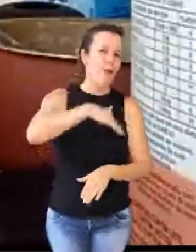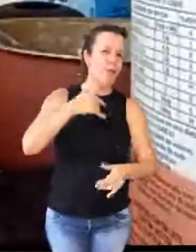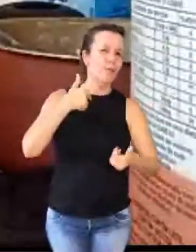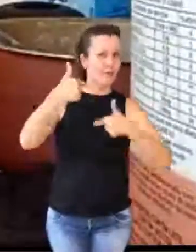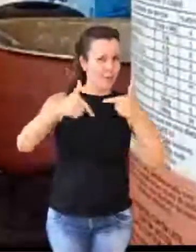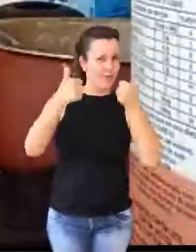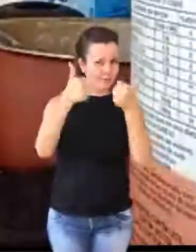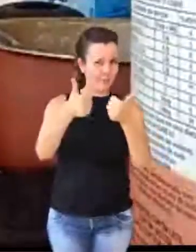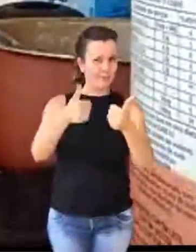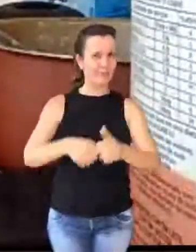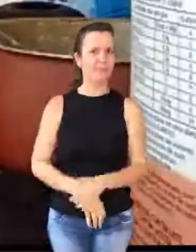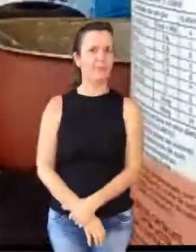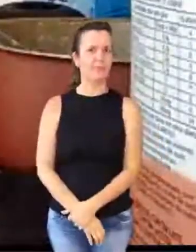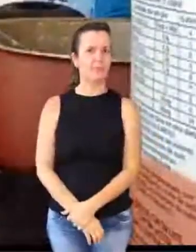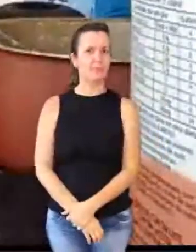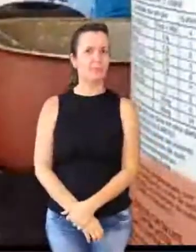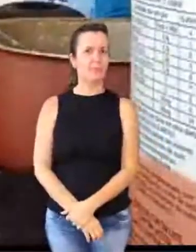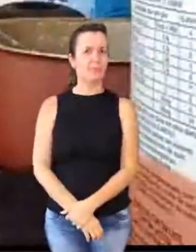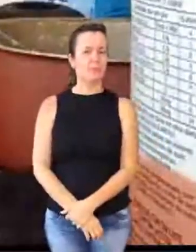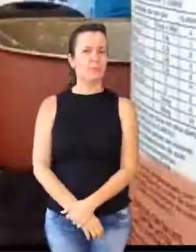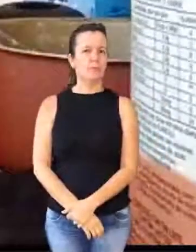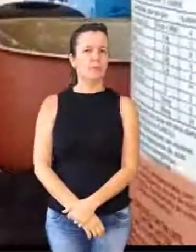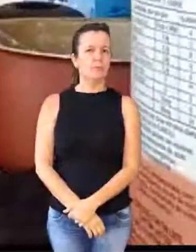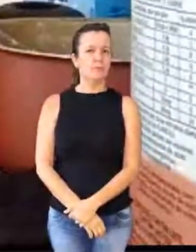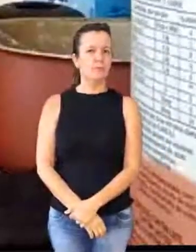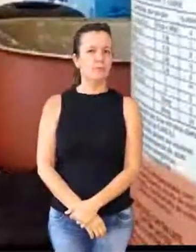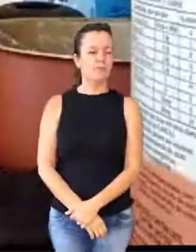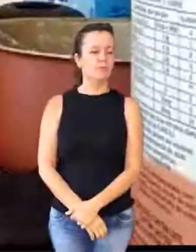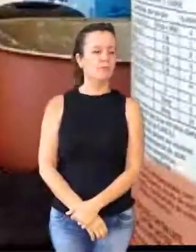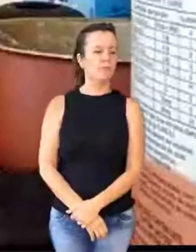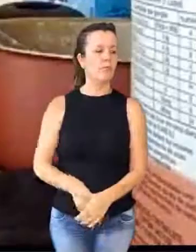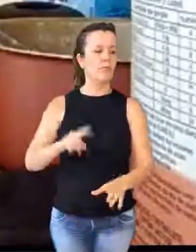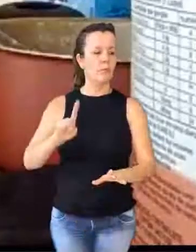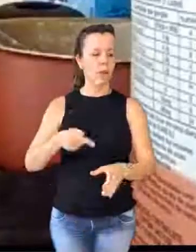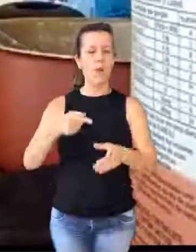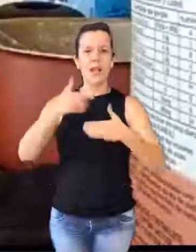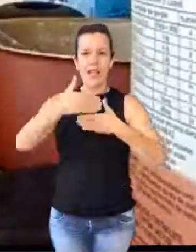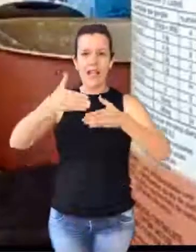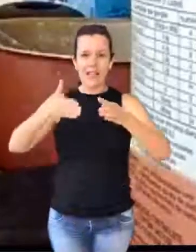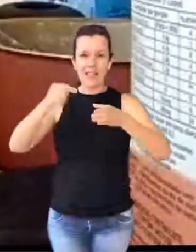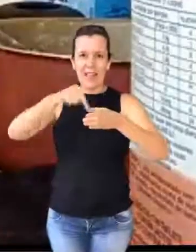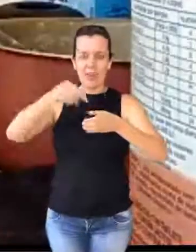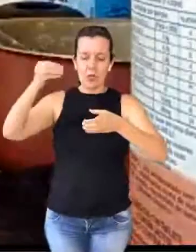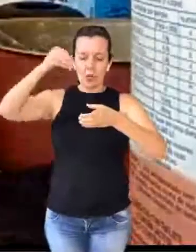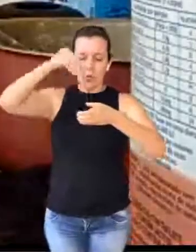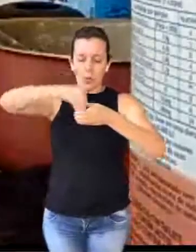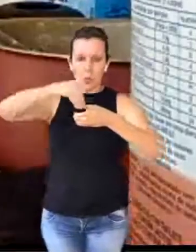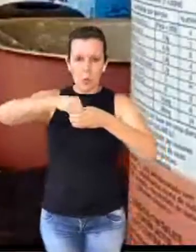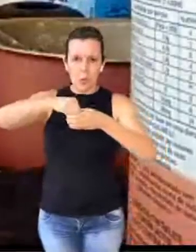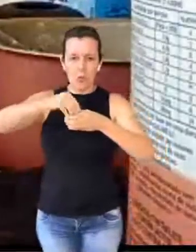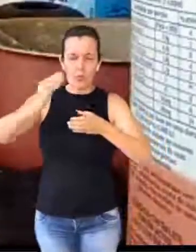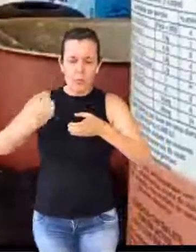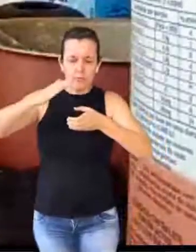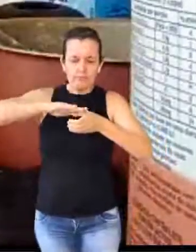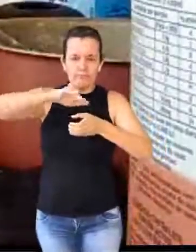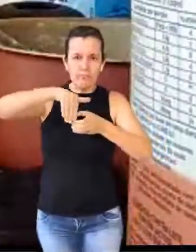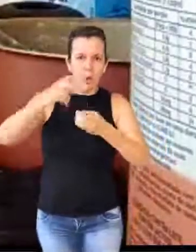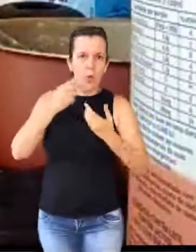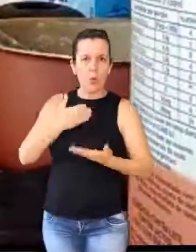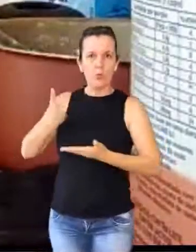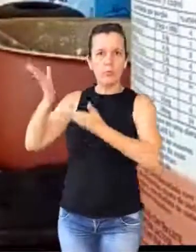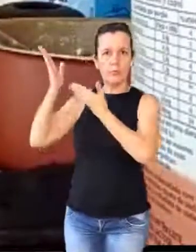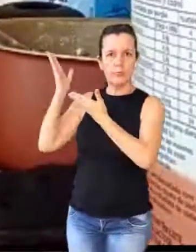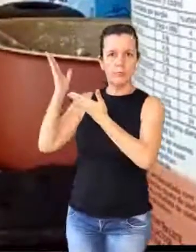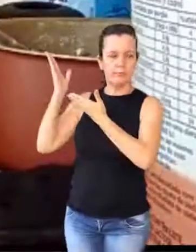recortar para fazer o sofá, e a partir que a gente for fazendo eu vou dando as medidas para você,